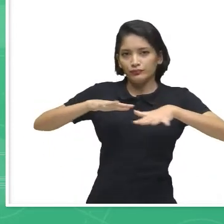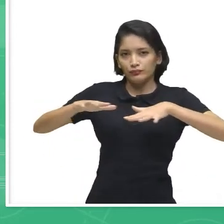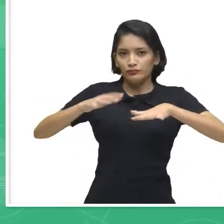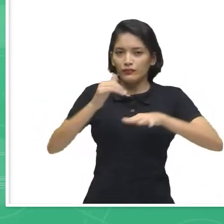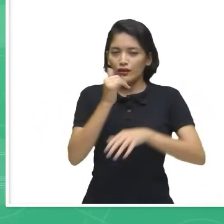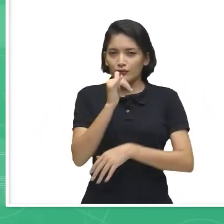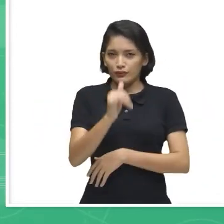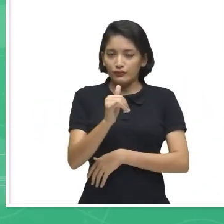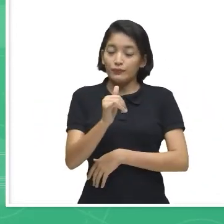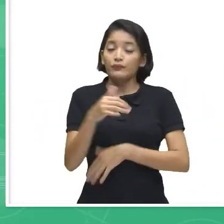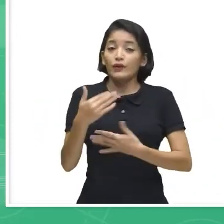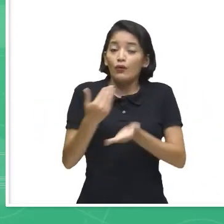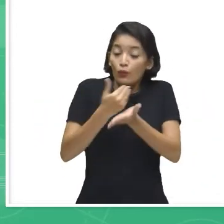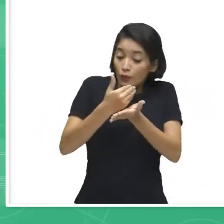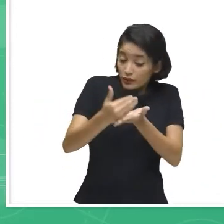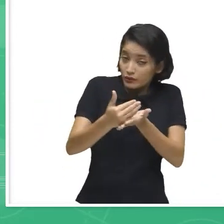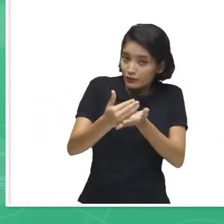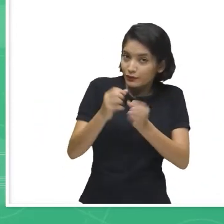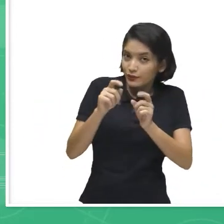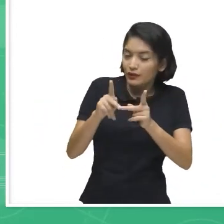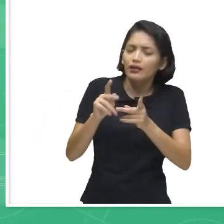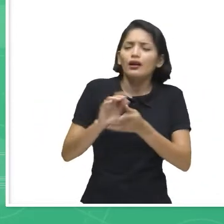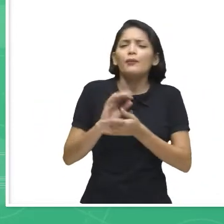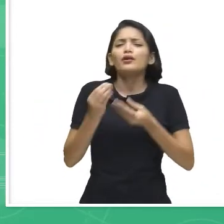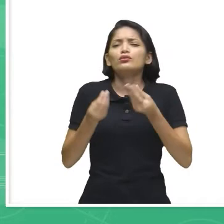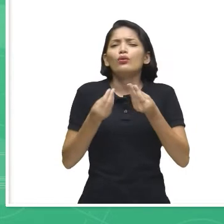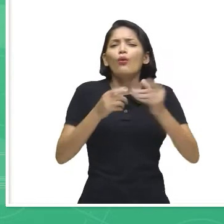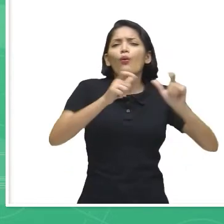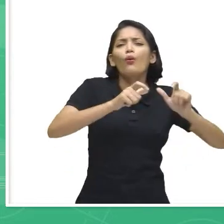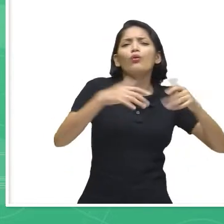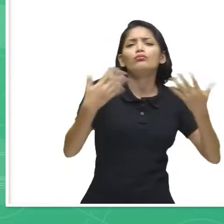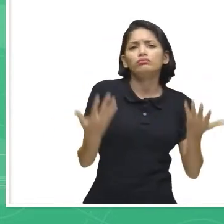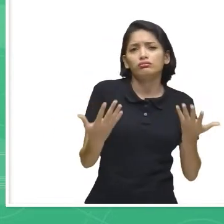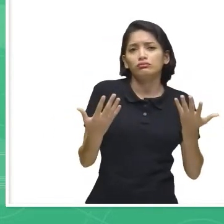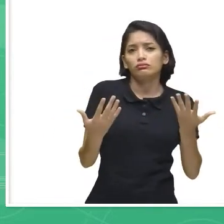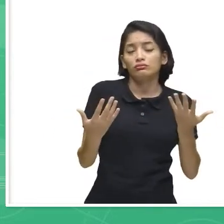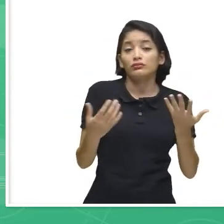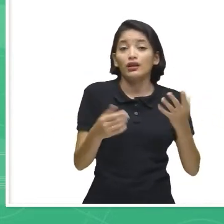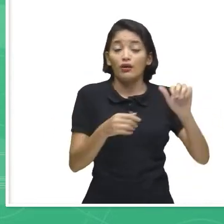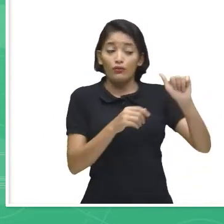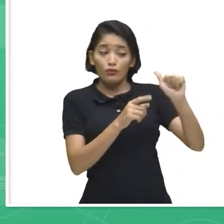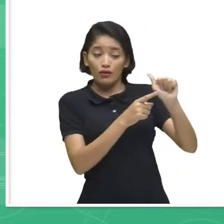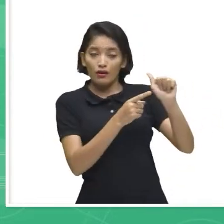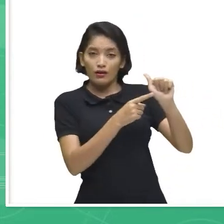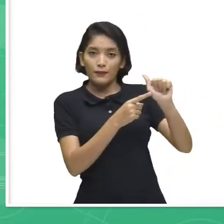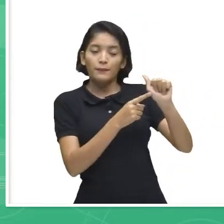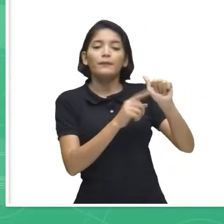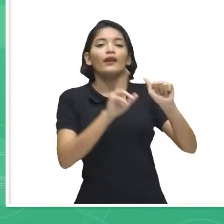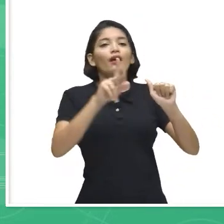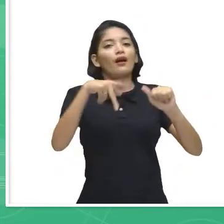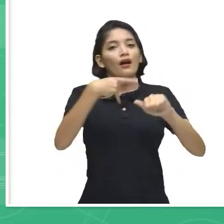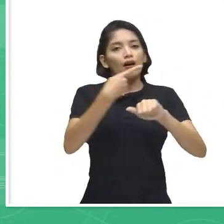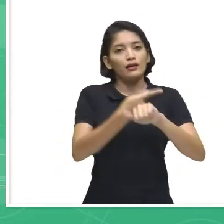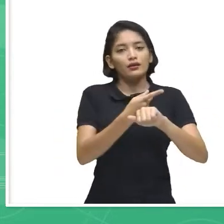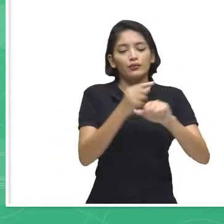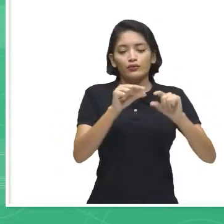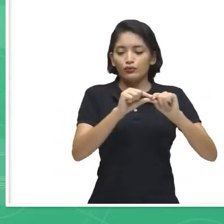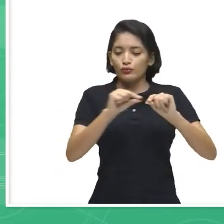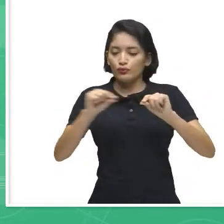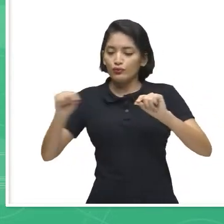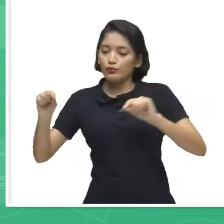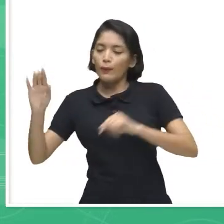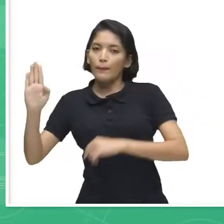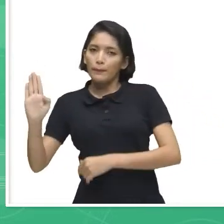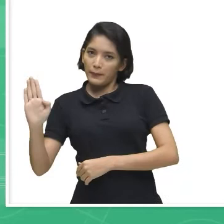certo? Inicia o movimento. Onde ela inicia o movimento? No potencial elétrico A. E ela vai até o potencial elétrico B,